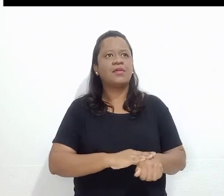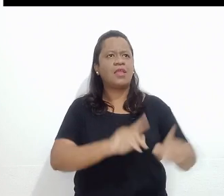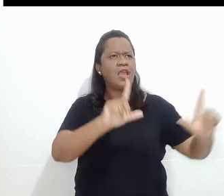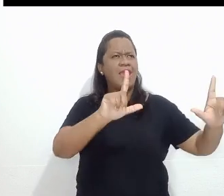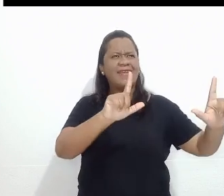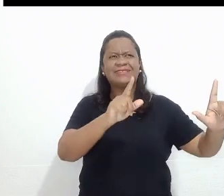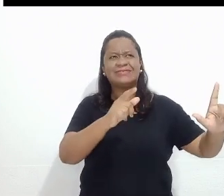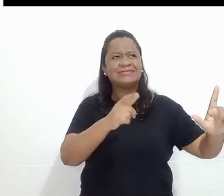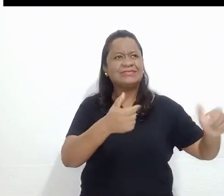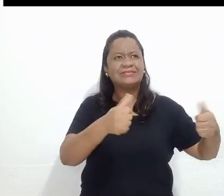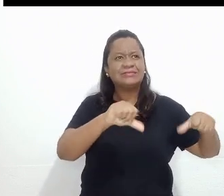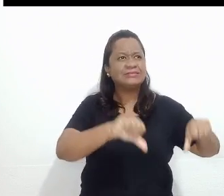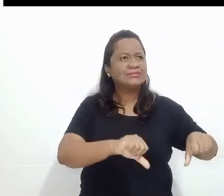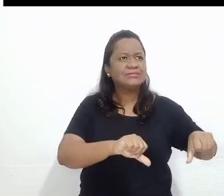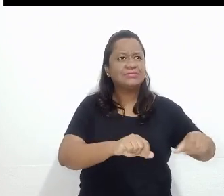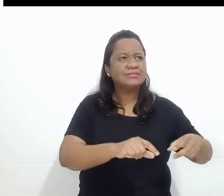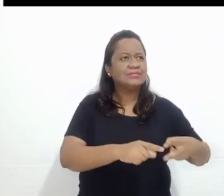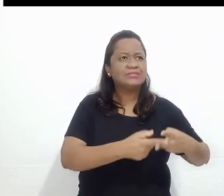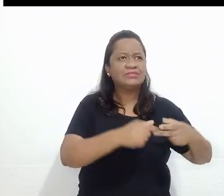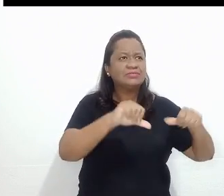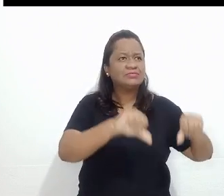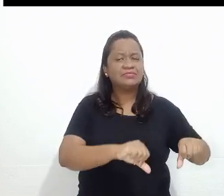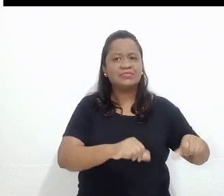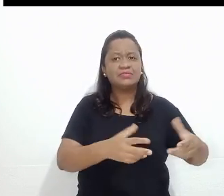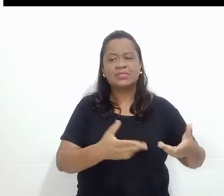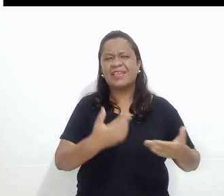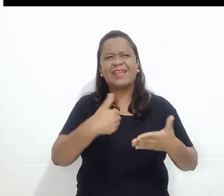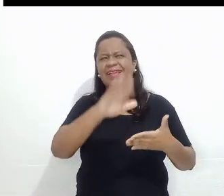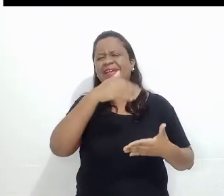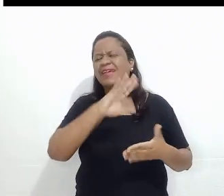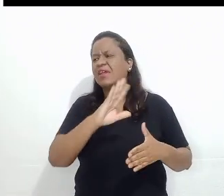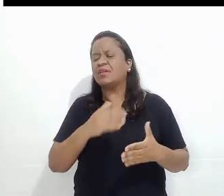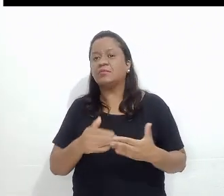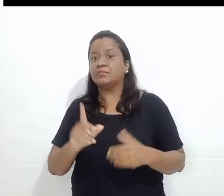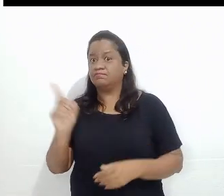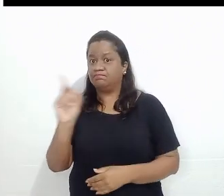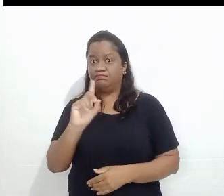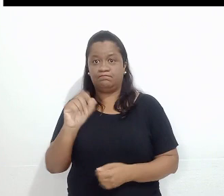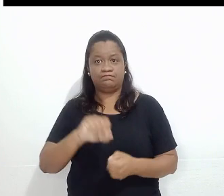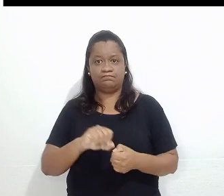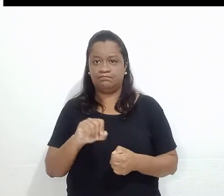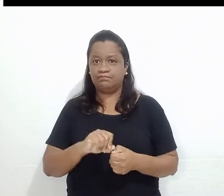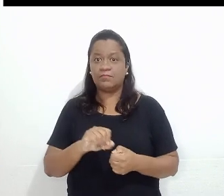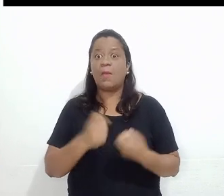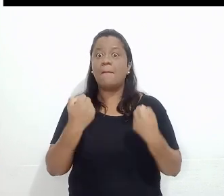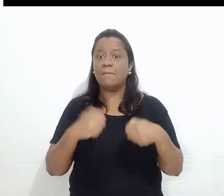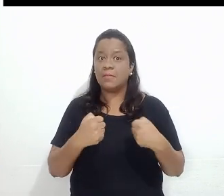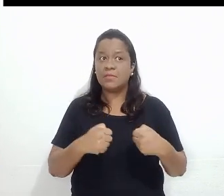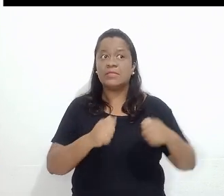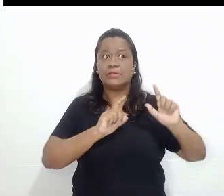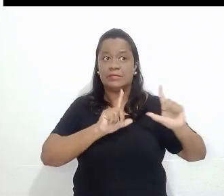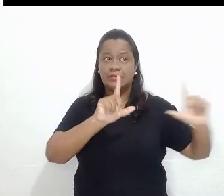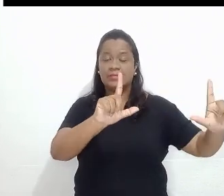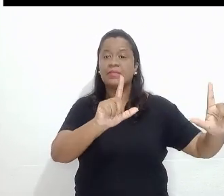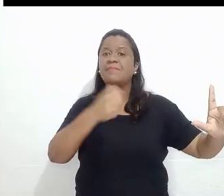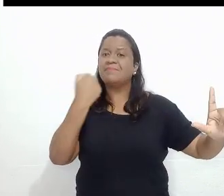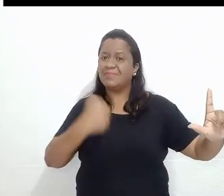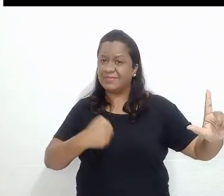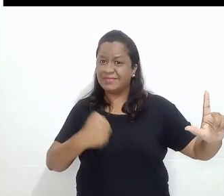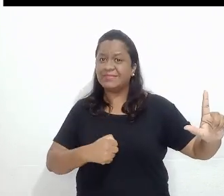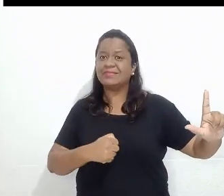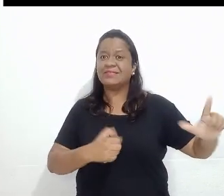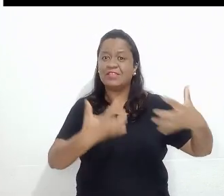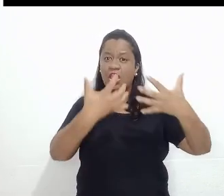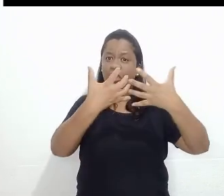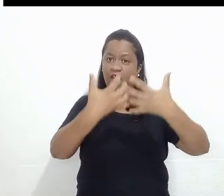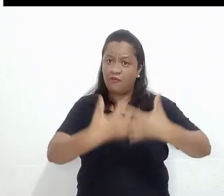está funcionando direito, vai sem vídeo assist mesmo, não façam isso, tá? O vídeo assist vai ter que funcionar direito e vai